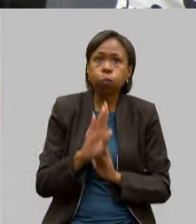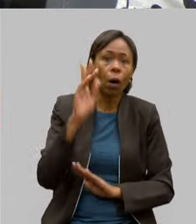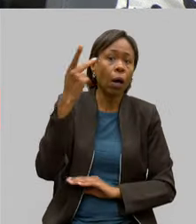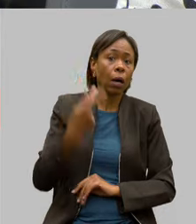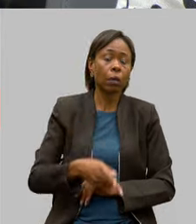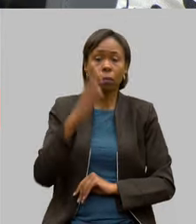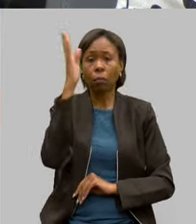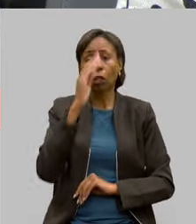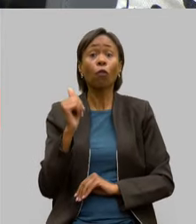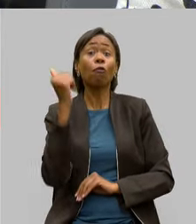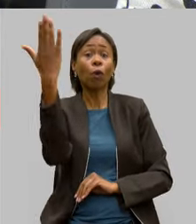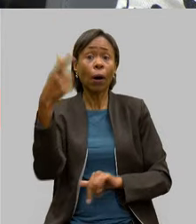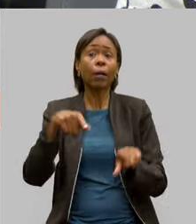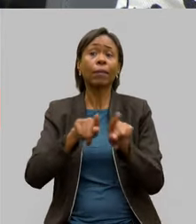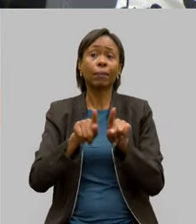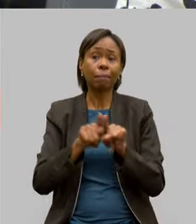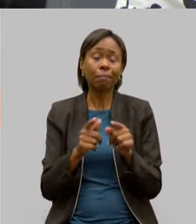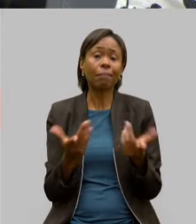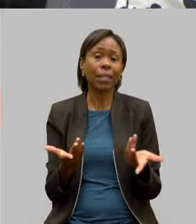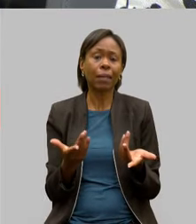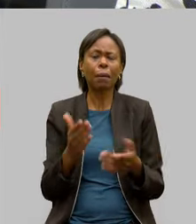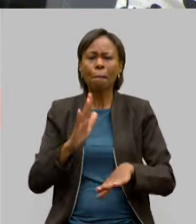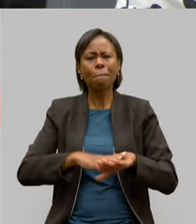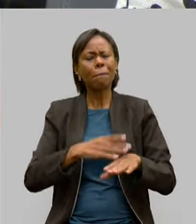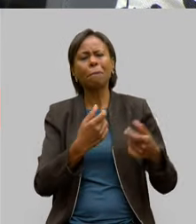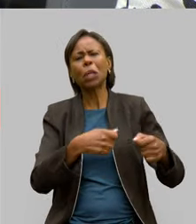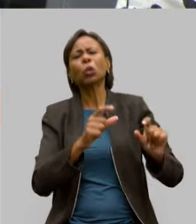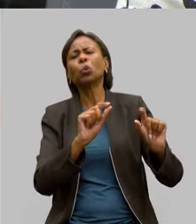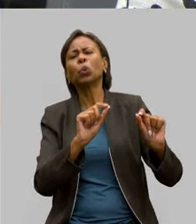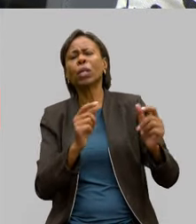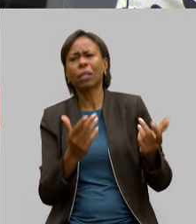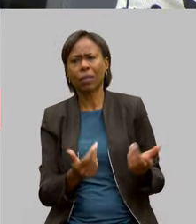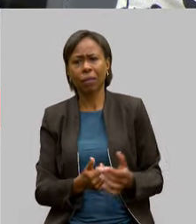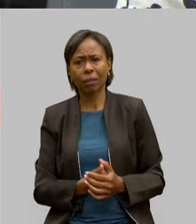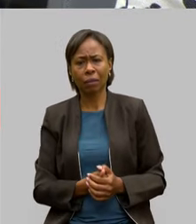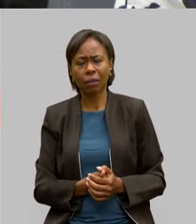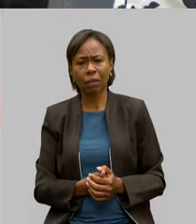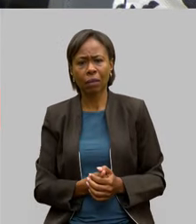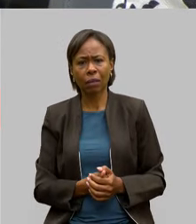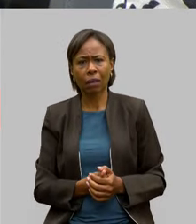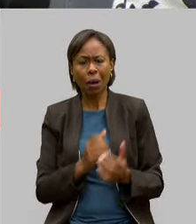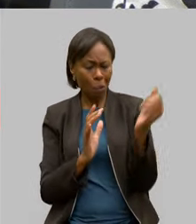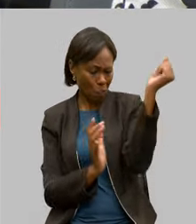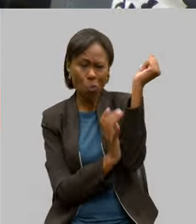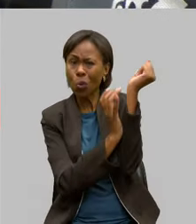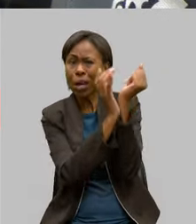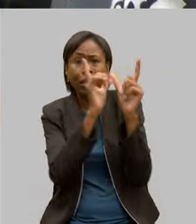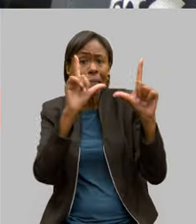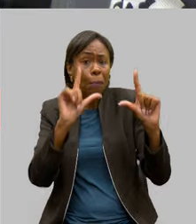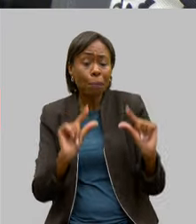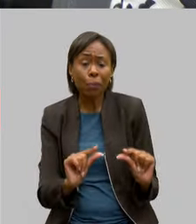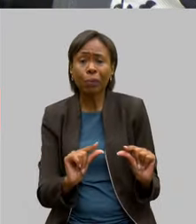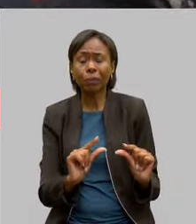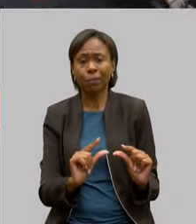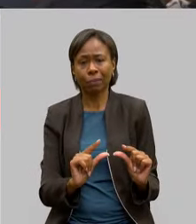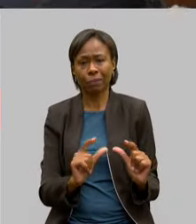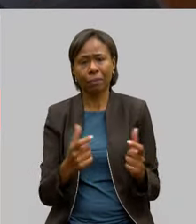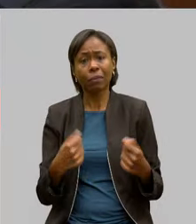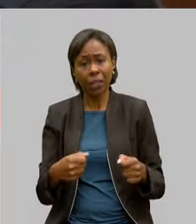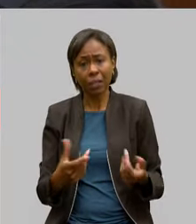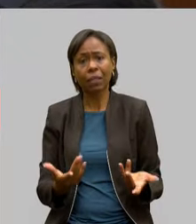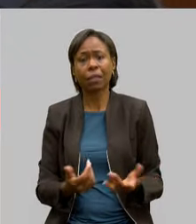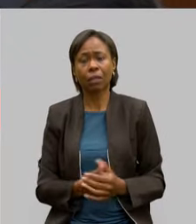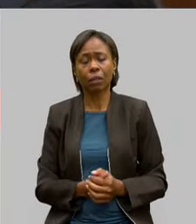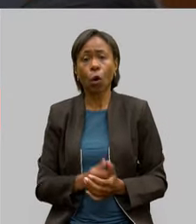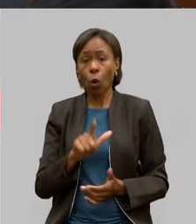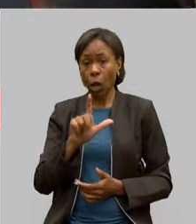Brasil o que mais a gente precisa a gente precisa de de menos burocracia né o Dr